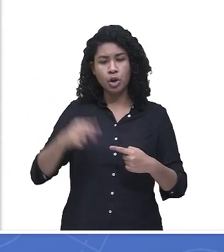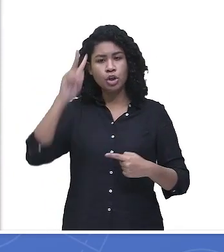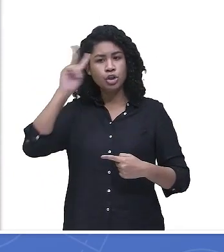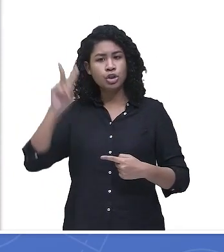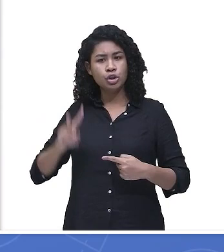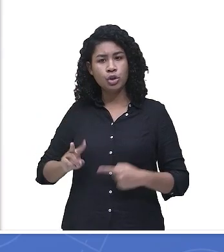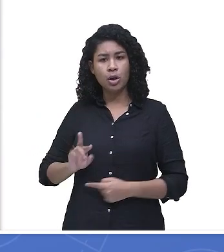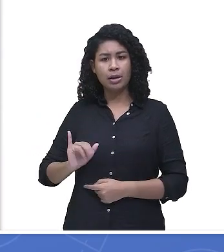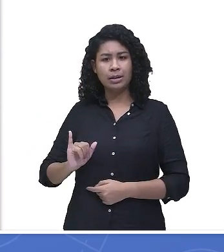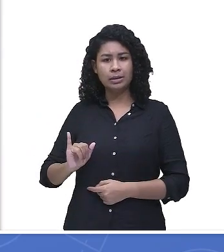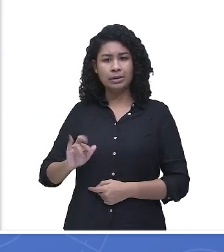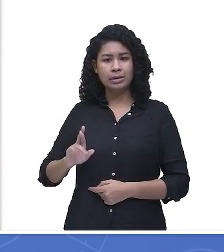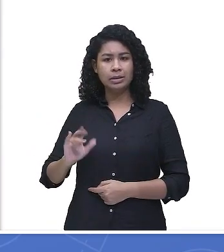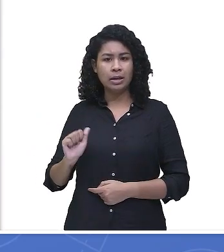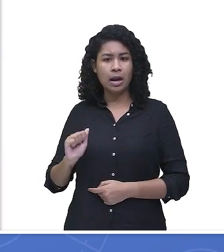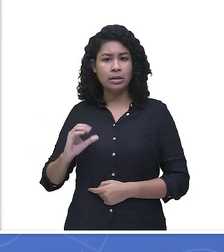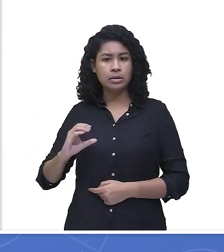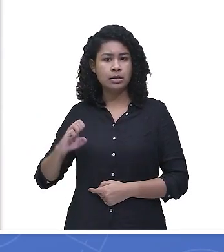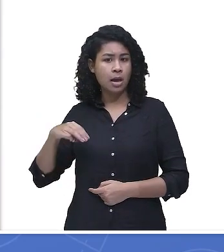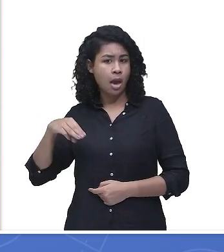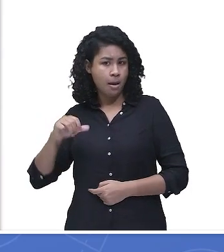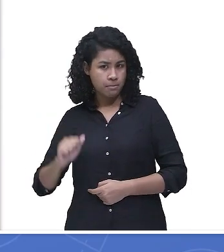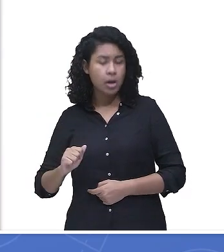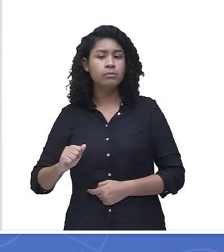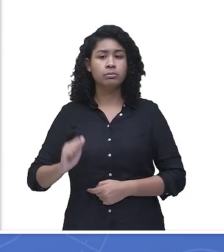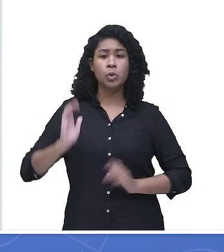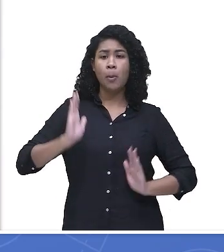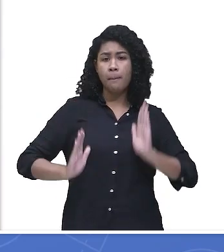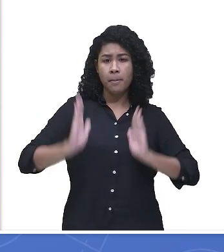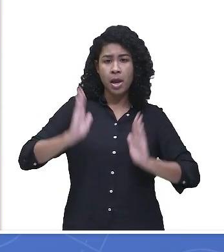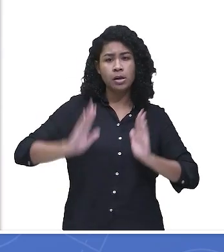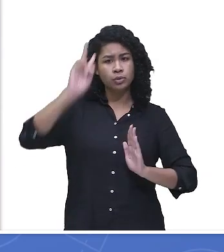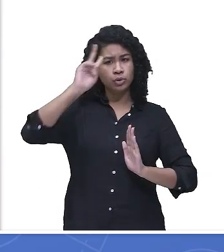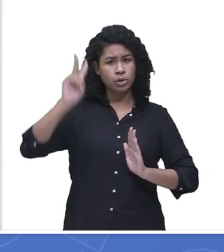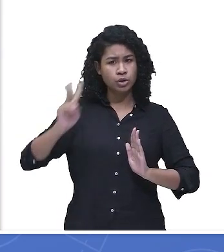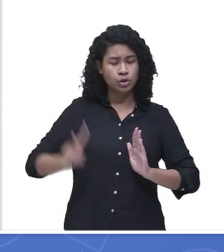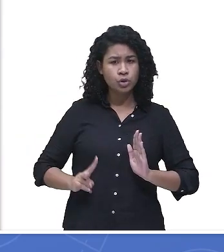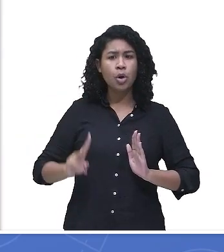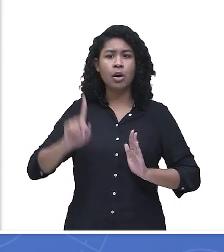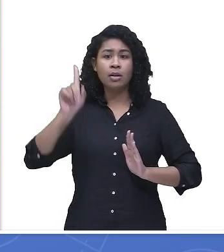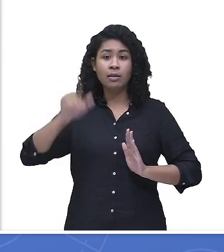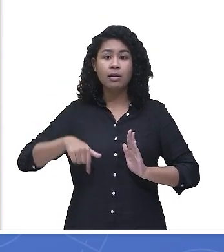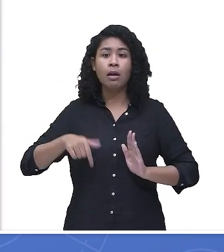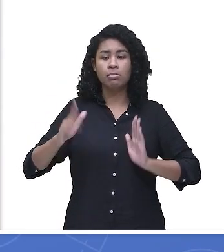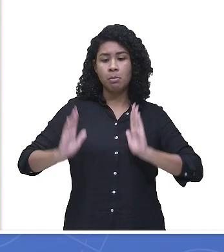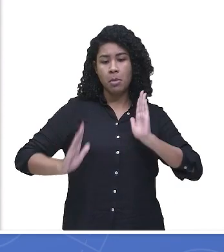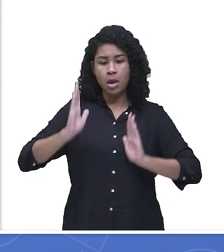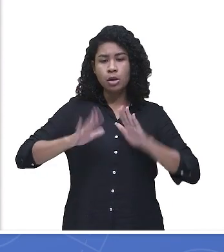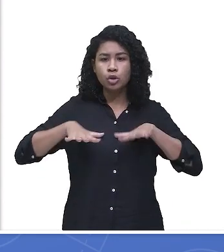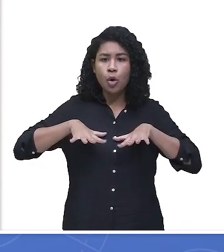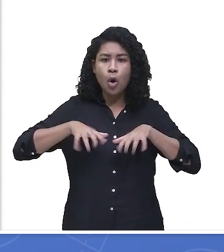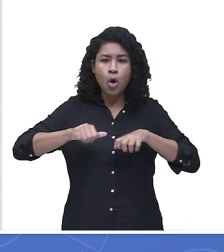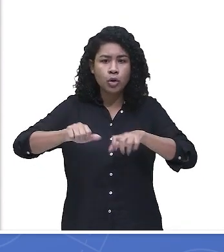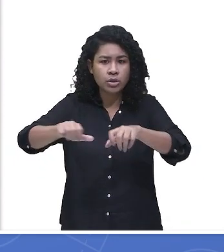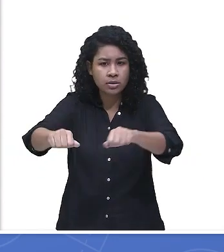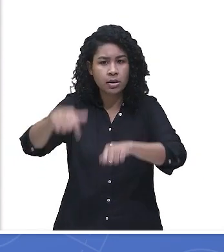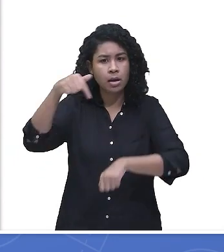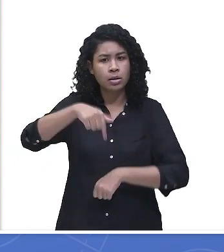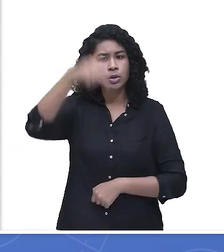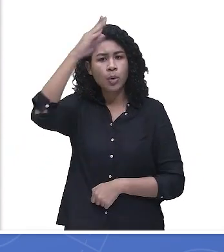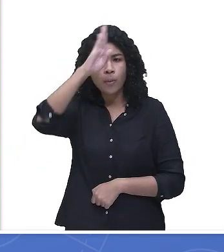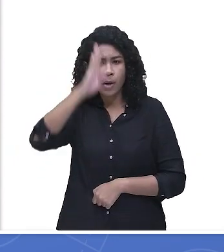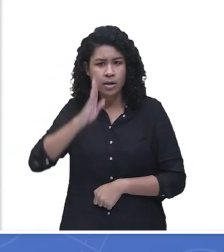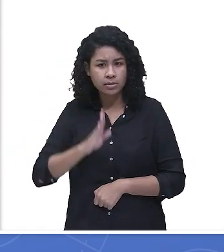né, um período aí que vai ser desenvolvido durante a colonização, ou seja, o período em que o Brasil